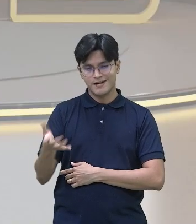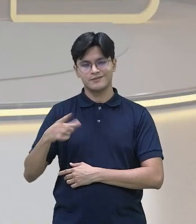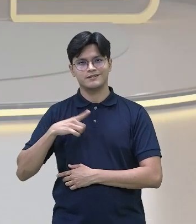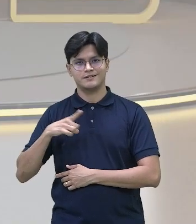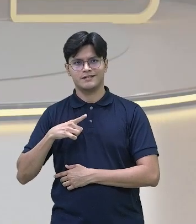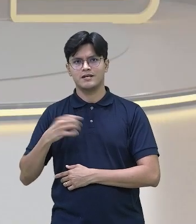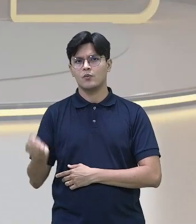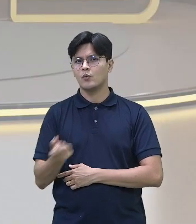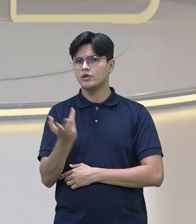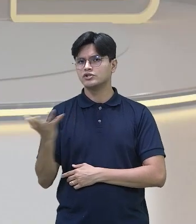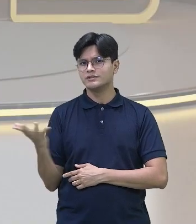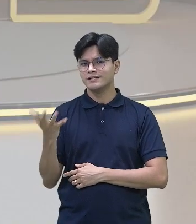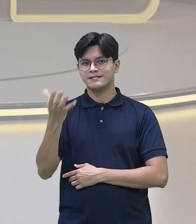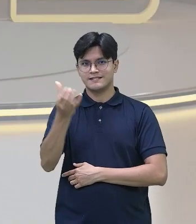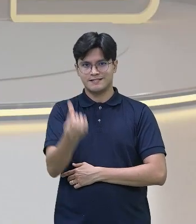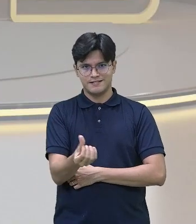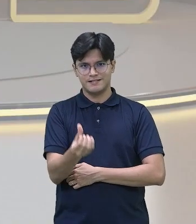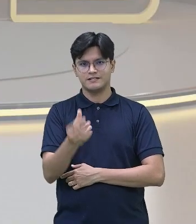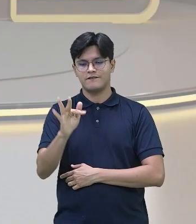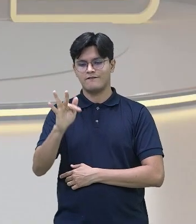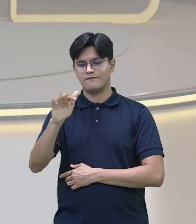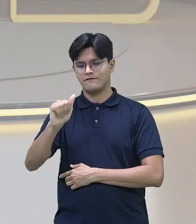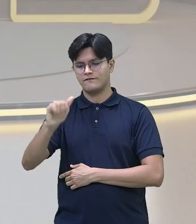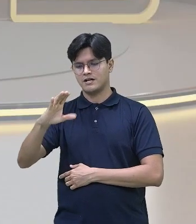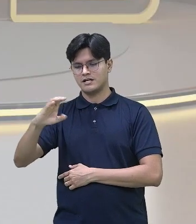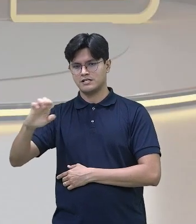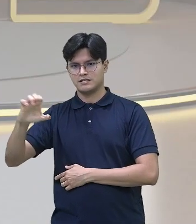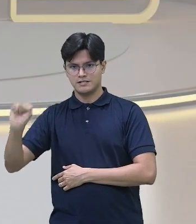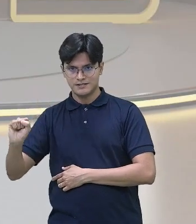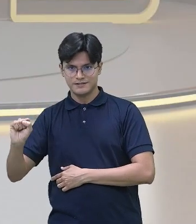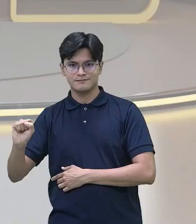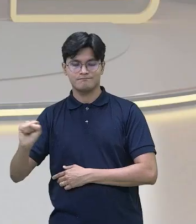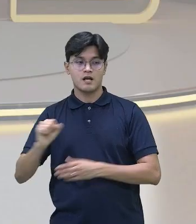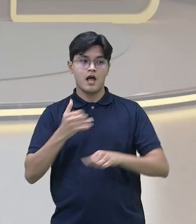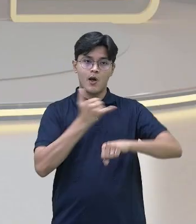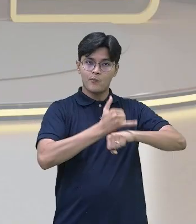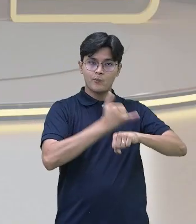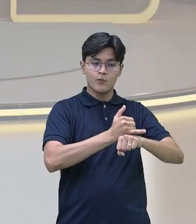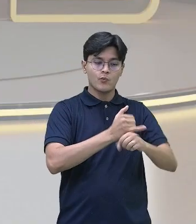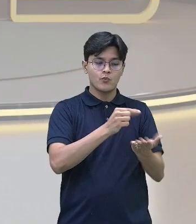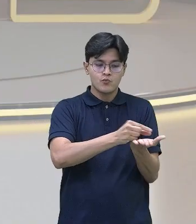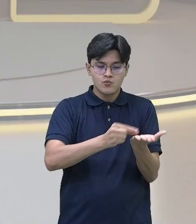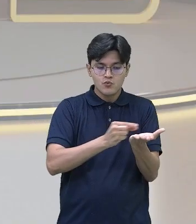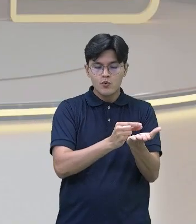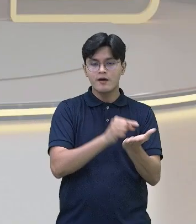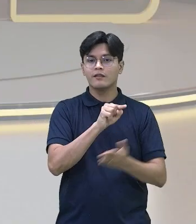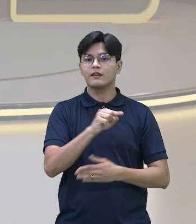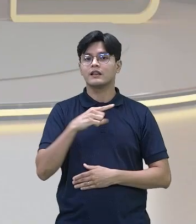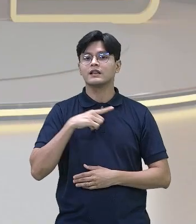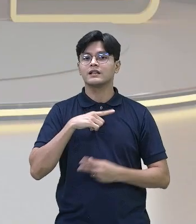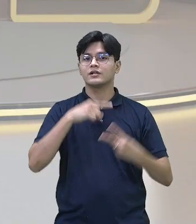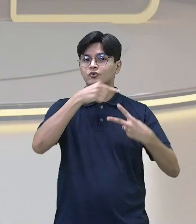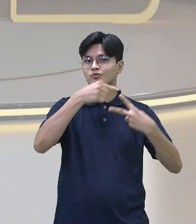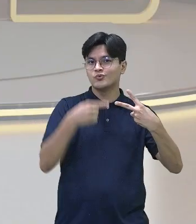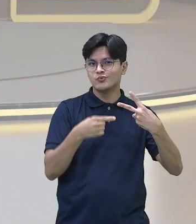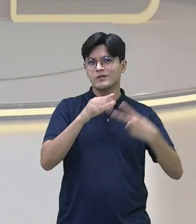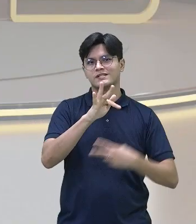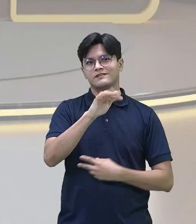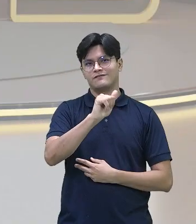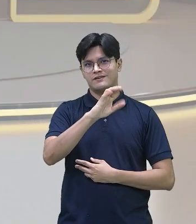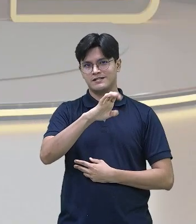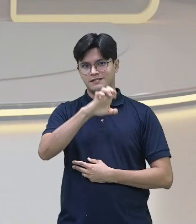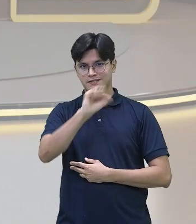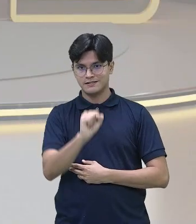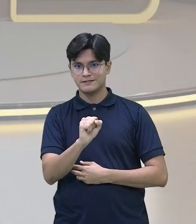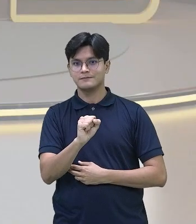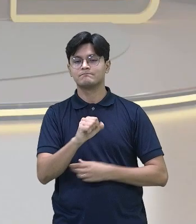geralmente numeradas de 1 até 6. E a moeda, ela possui 2 faces, a cara e a coroa. Vale lembrar aqui